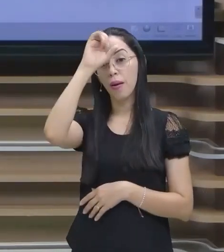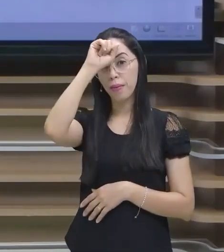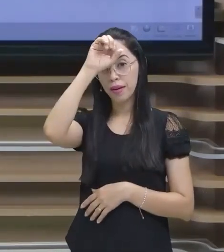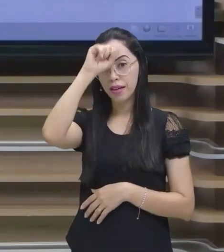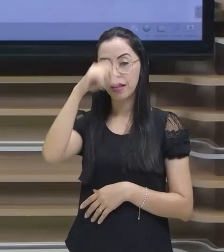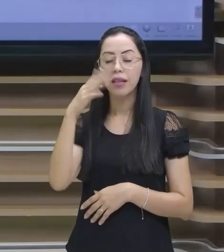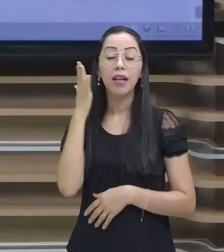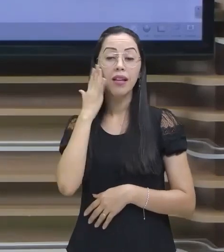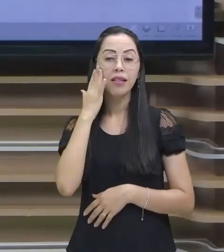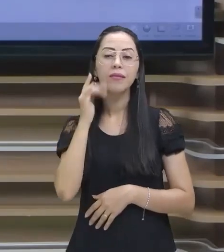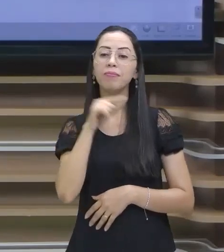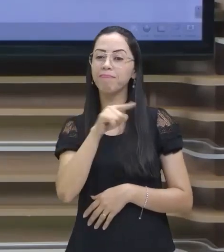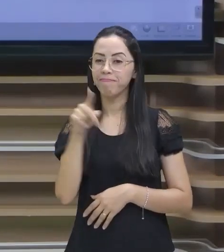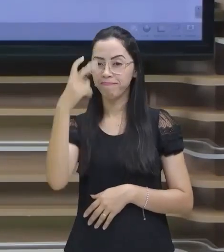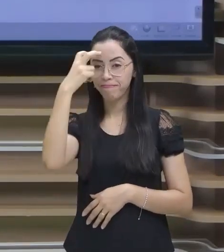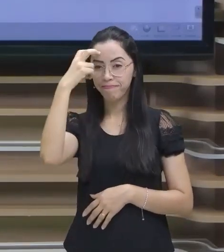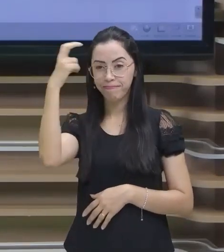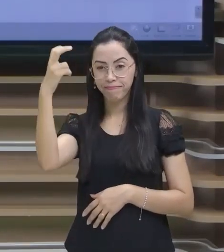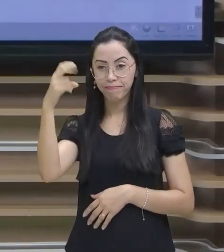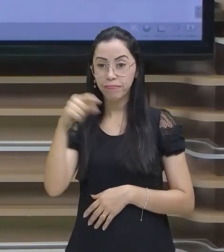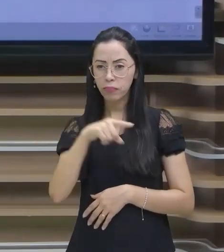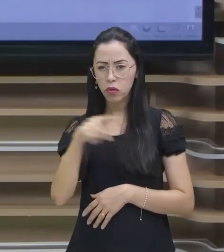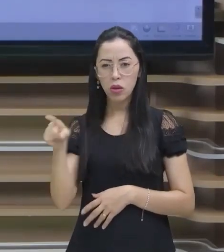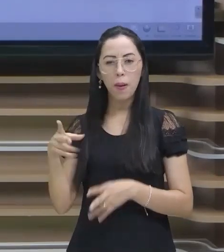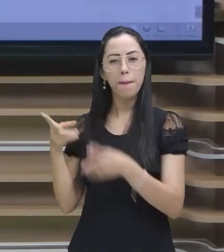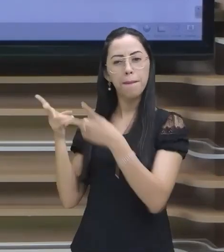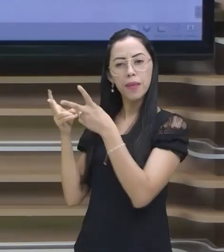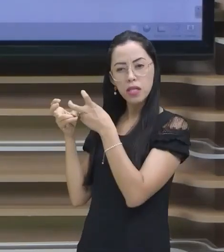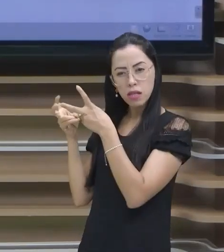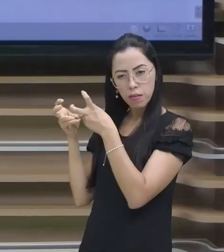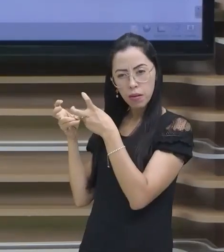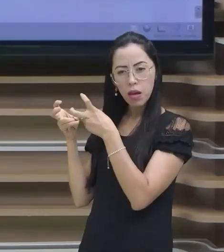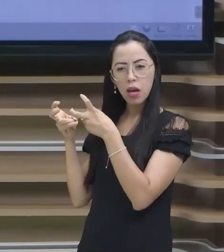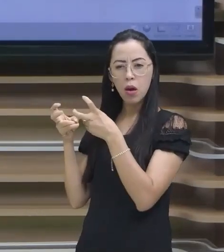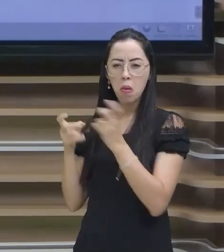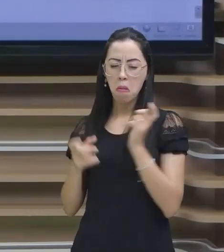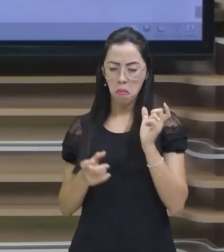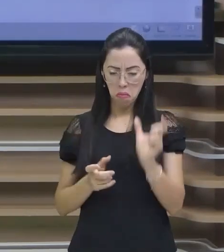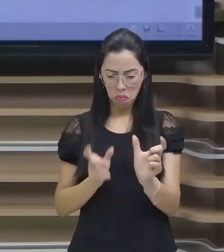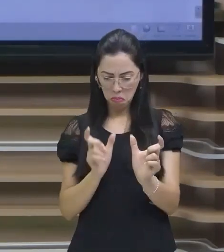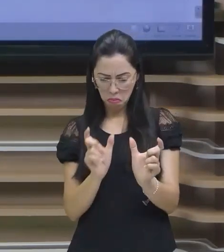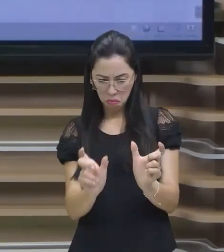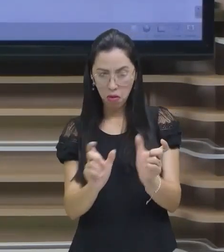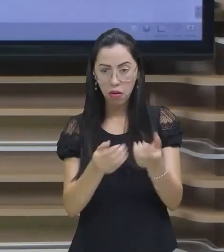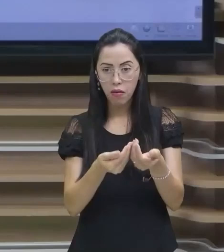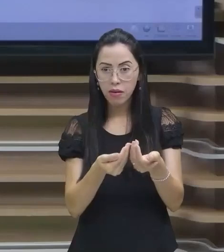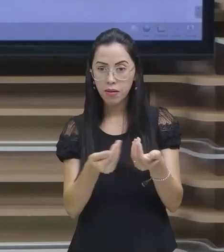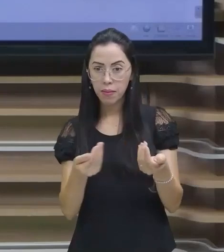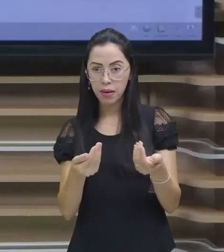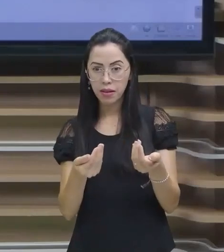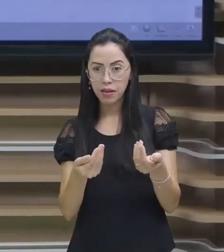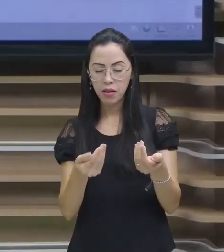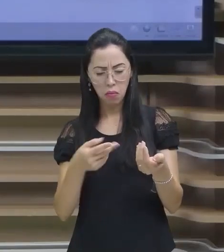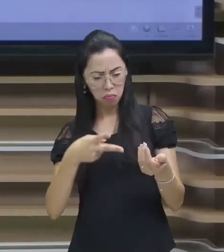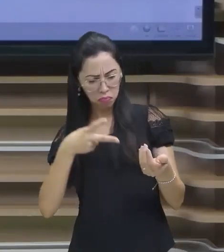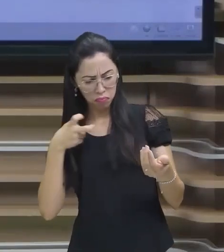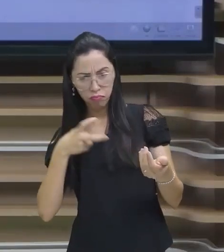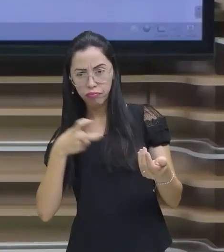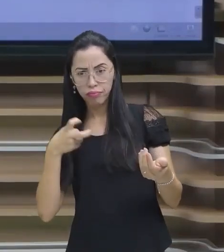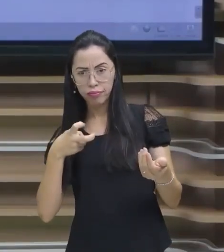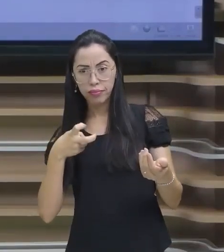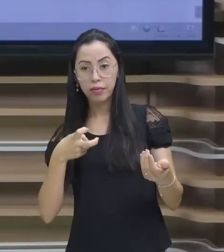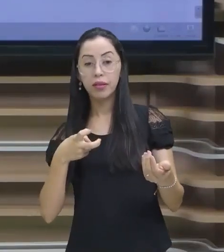é muito inteligente. Percebeu a separação que existe entre as palavras nas frases? Então é hora